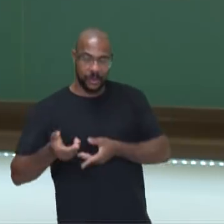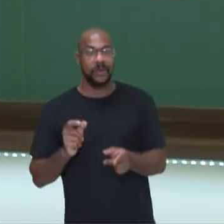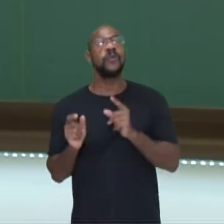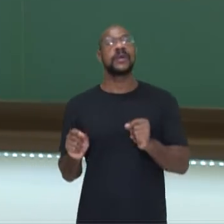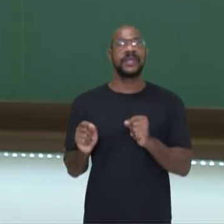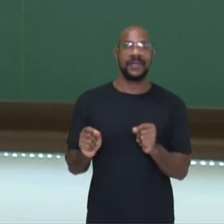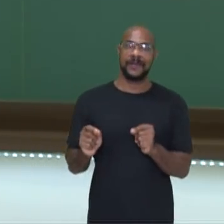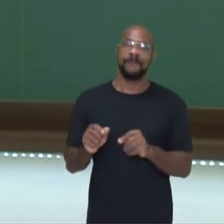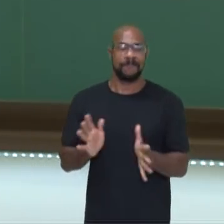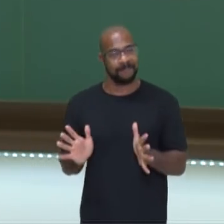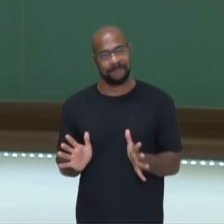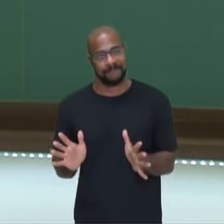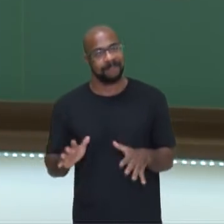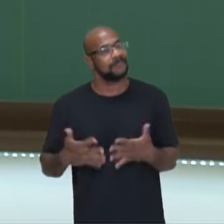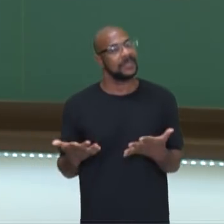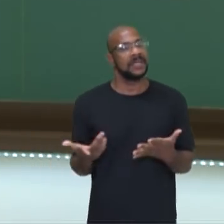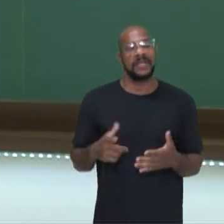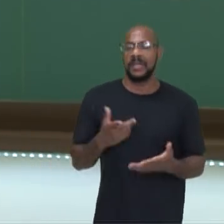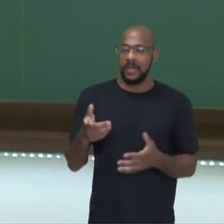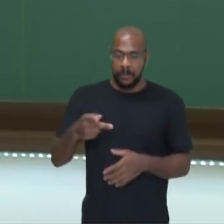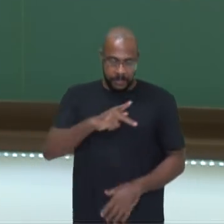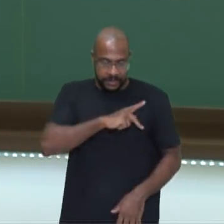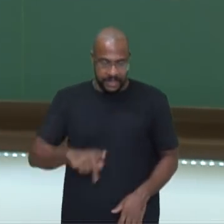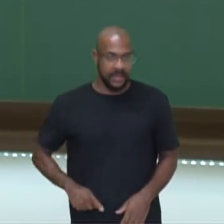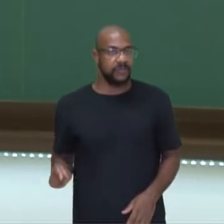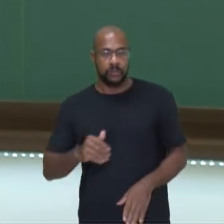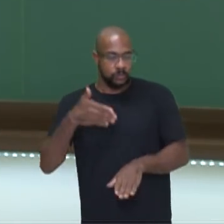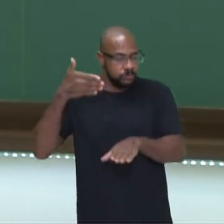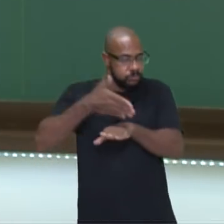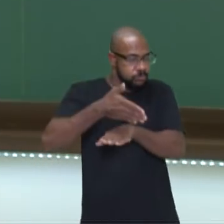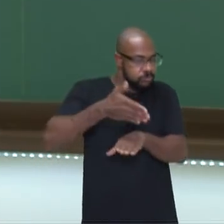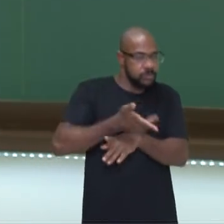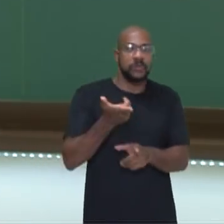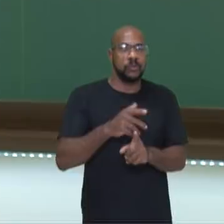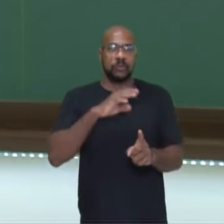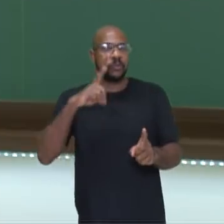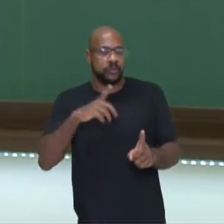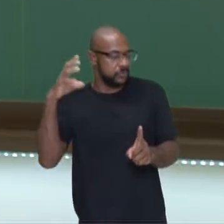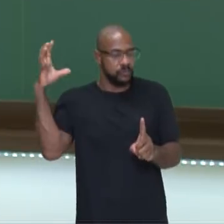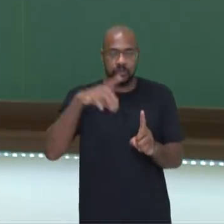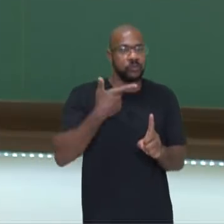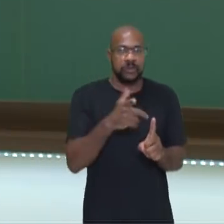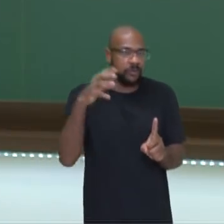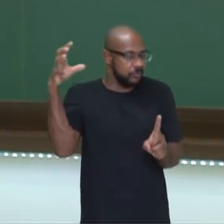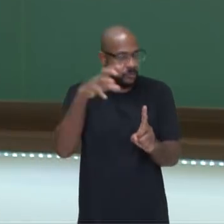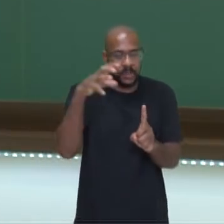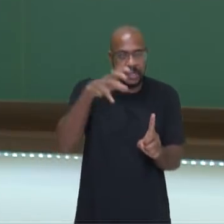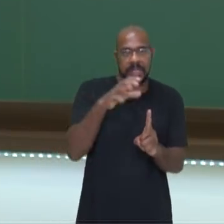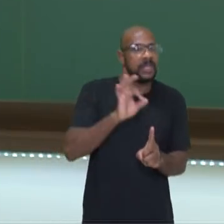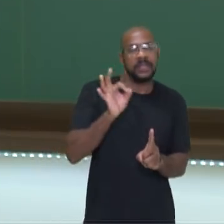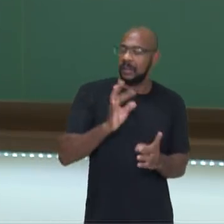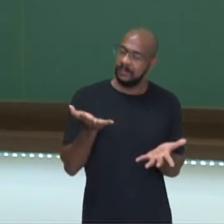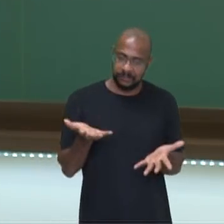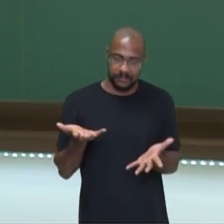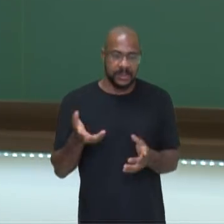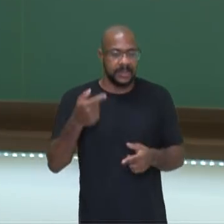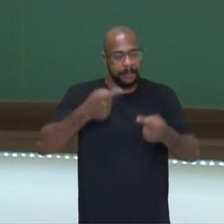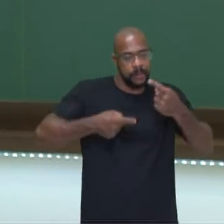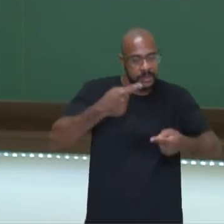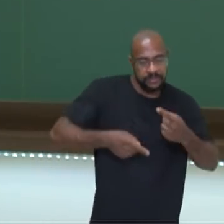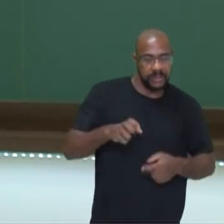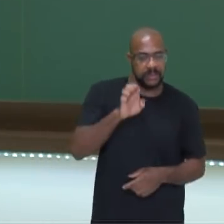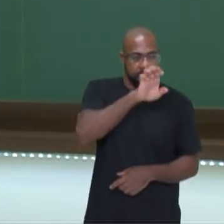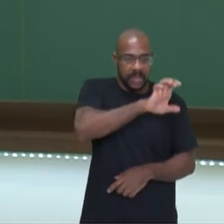nos estados, comandados por essas oligarquias estaduais, não interferia na política estadual e ainda essas